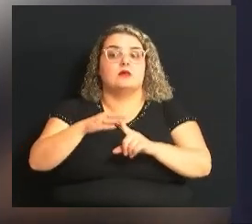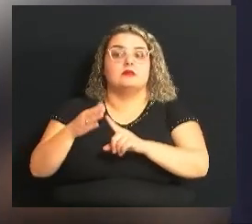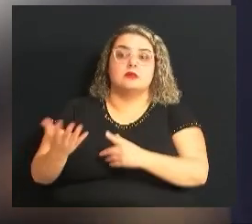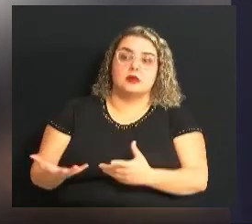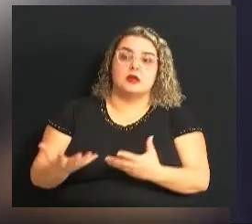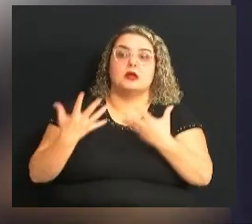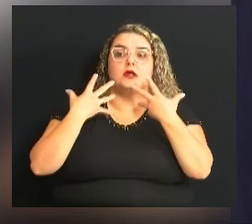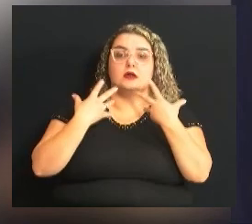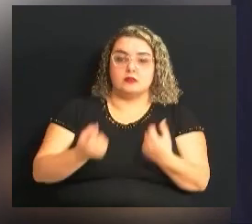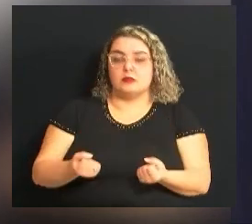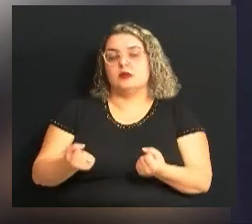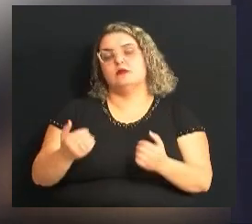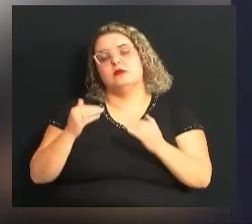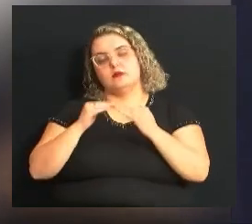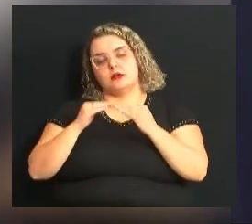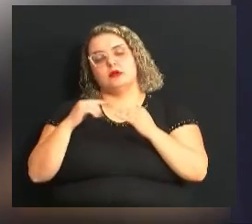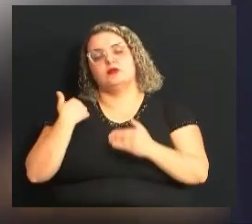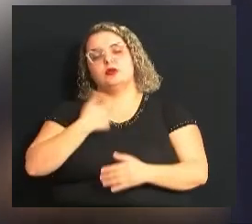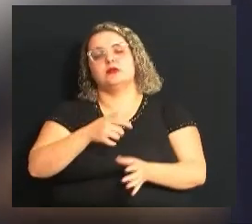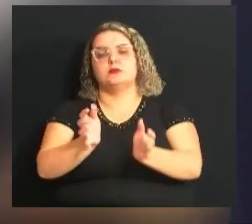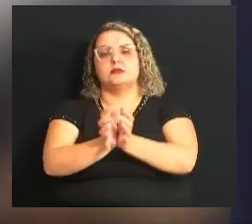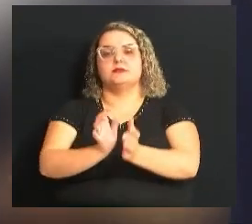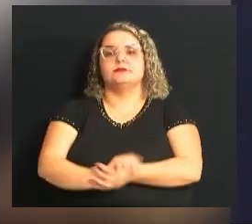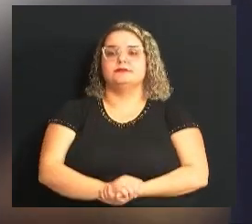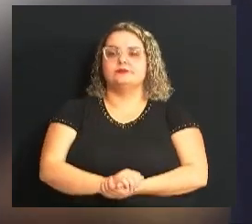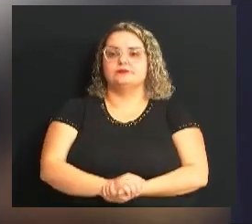Turismo o parecer favorável da nossa comissão